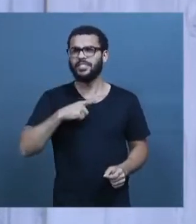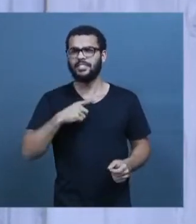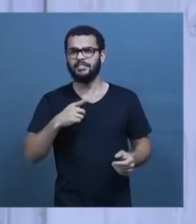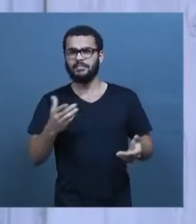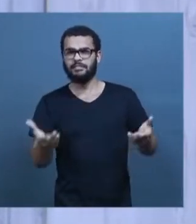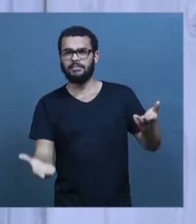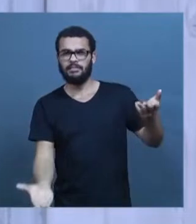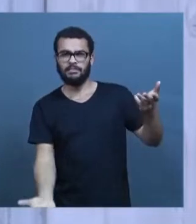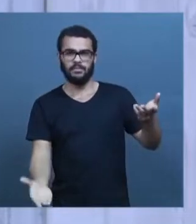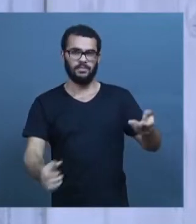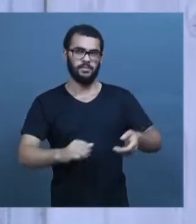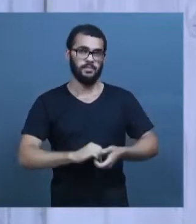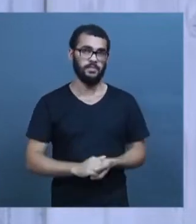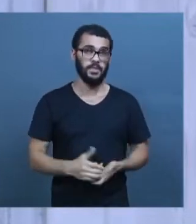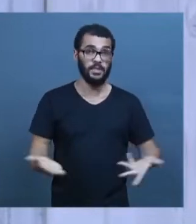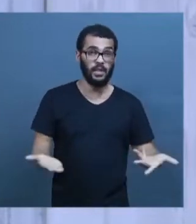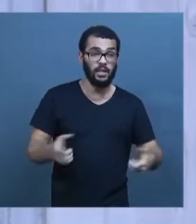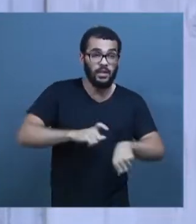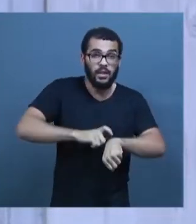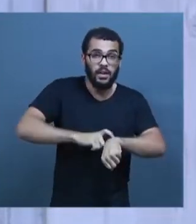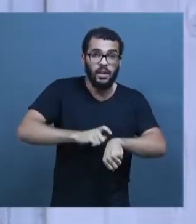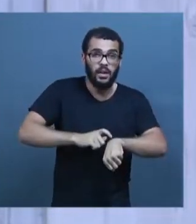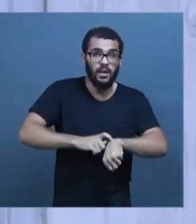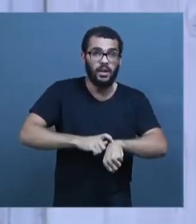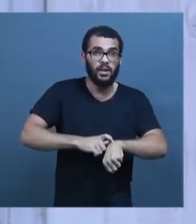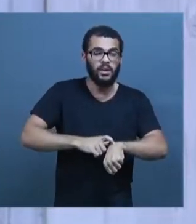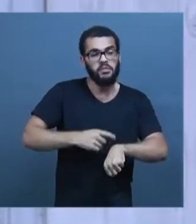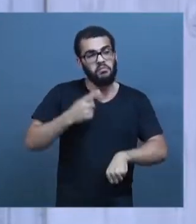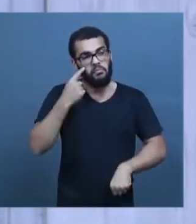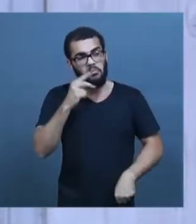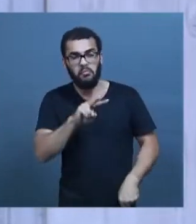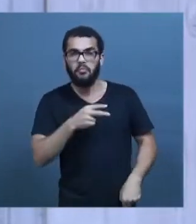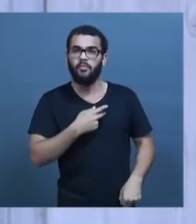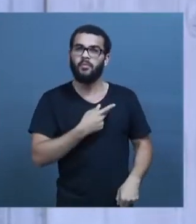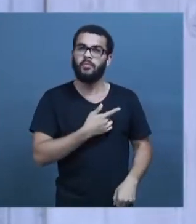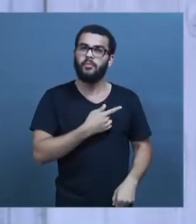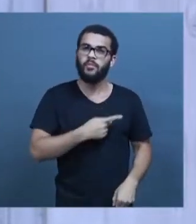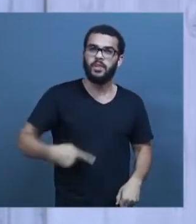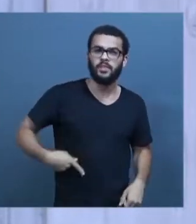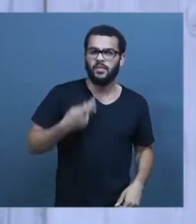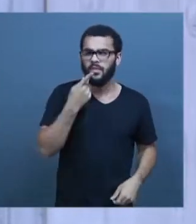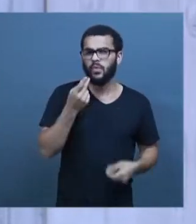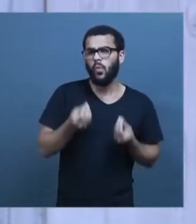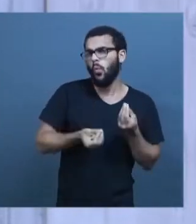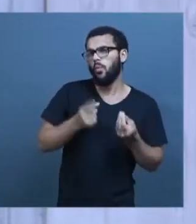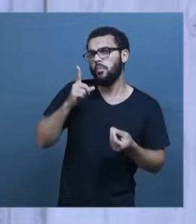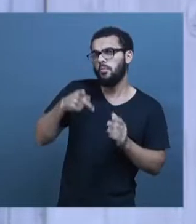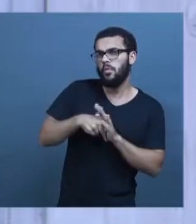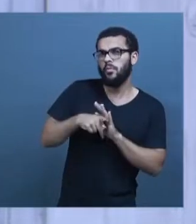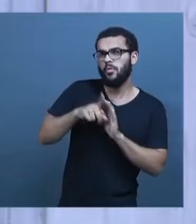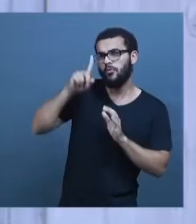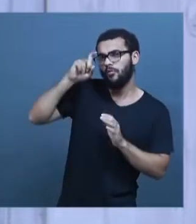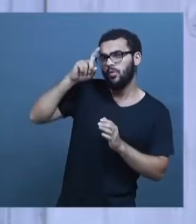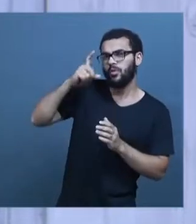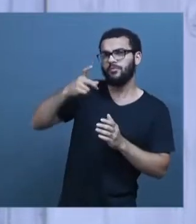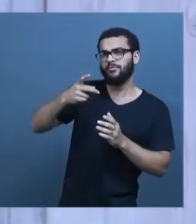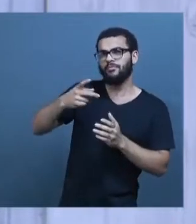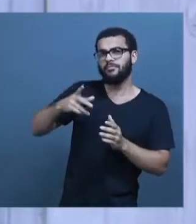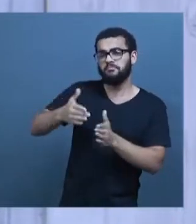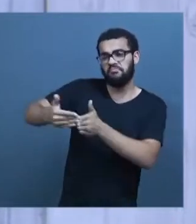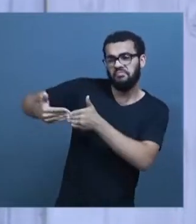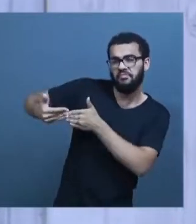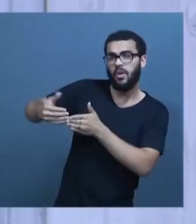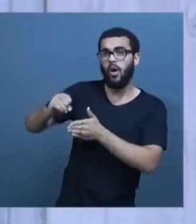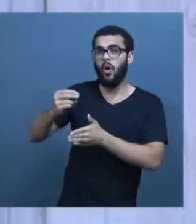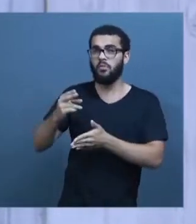ministros julgam o pedido relacionado à suspeição do ex-juiz. Agora, um estudo do Banco Central